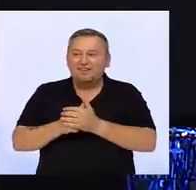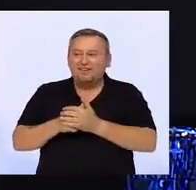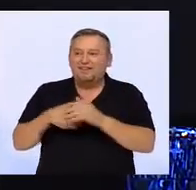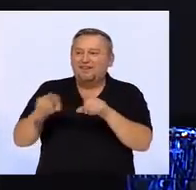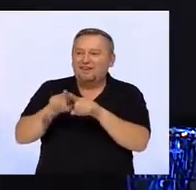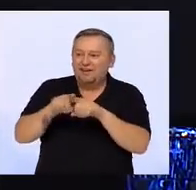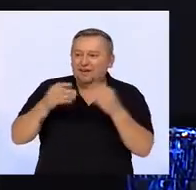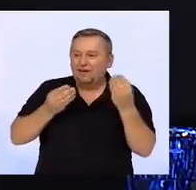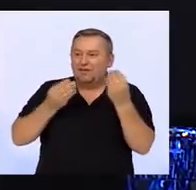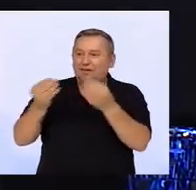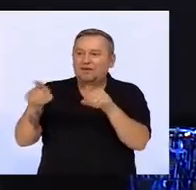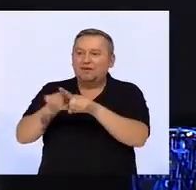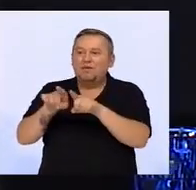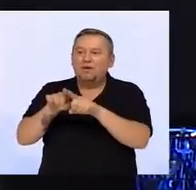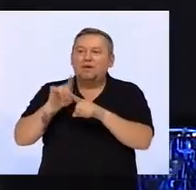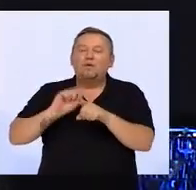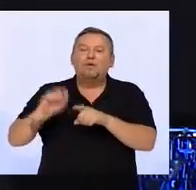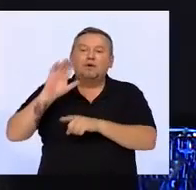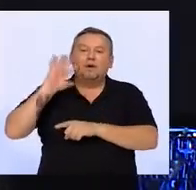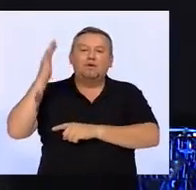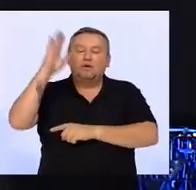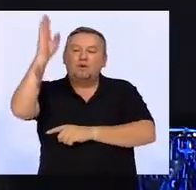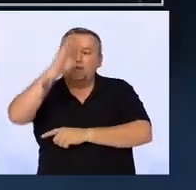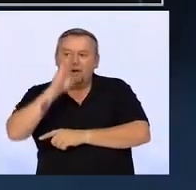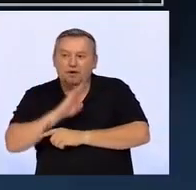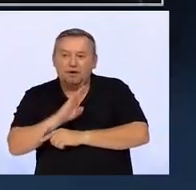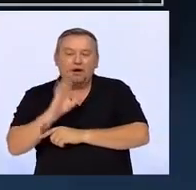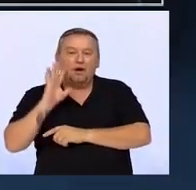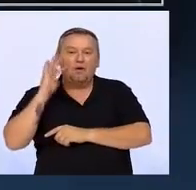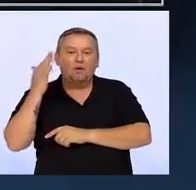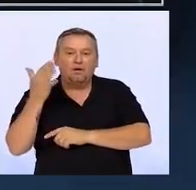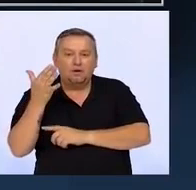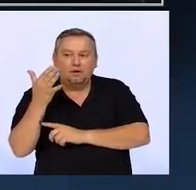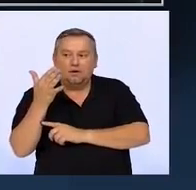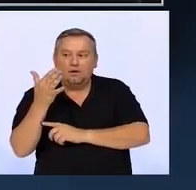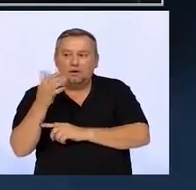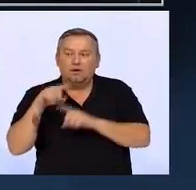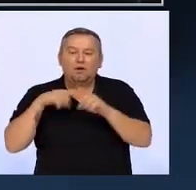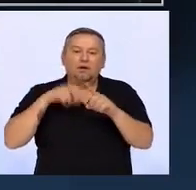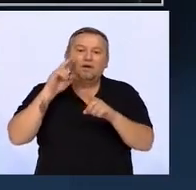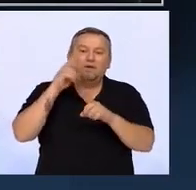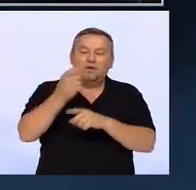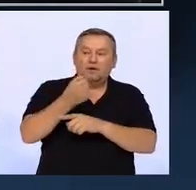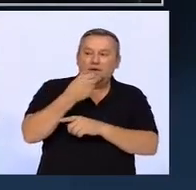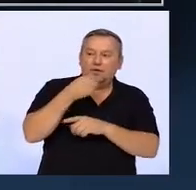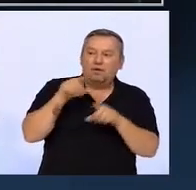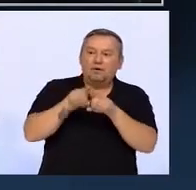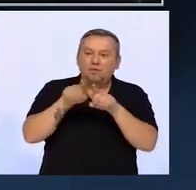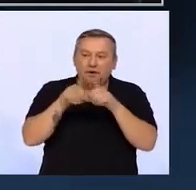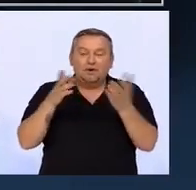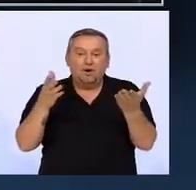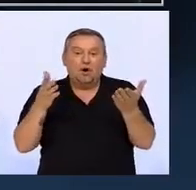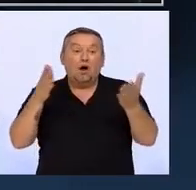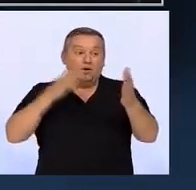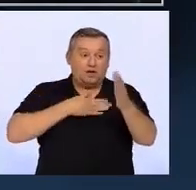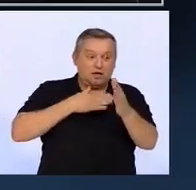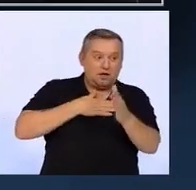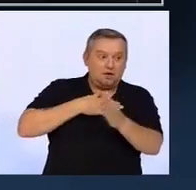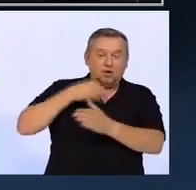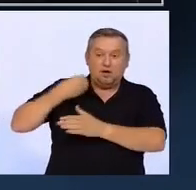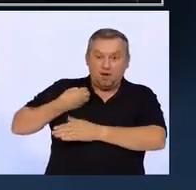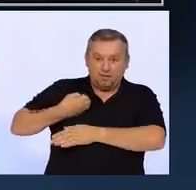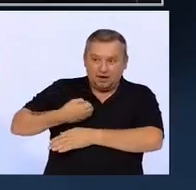para os... O INPE brasileiro forneceu a patente do remédio contra a hepatite C. Mas eu e a Marina,